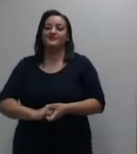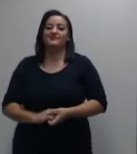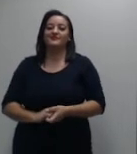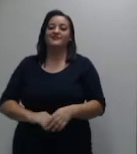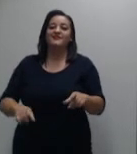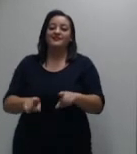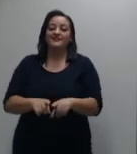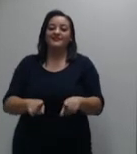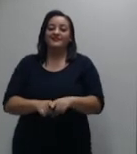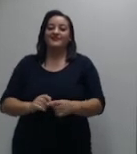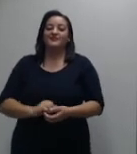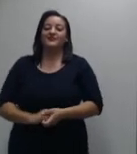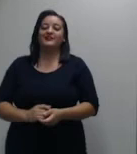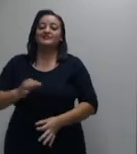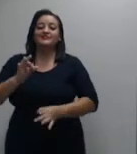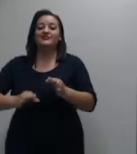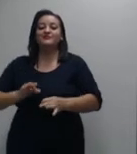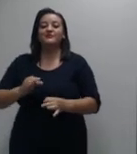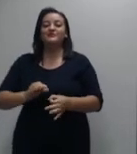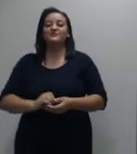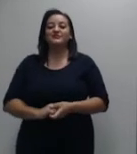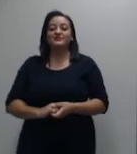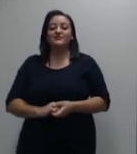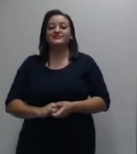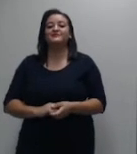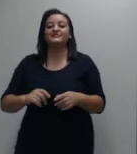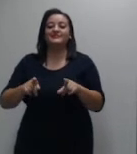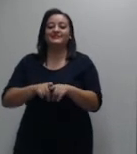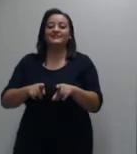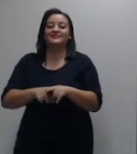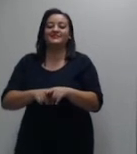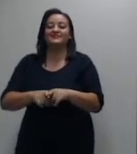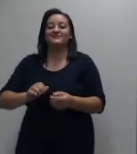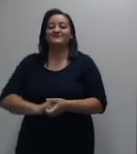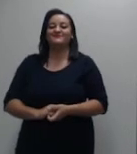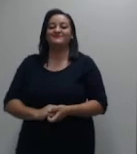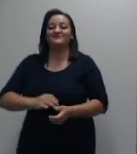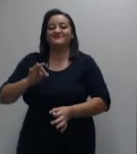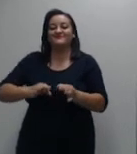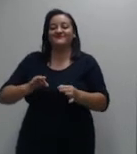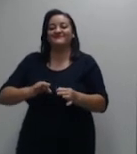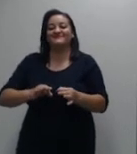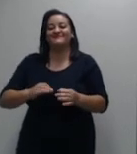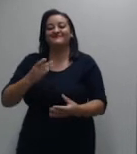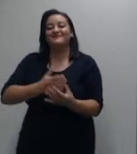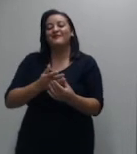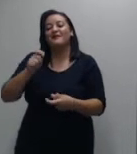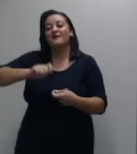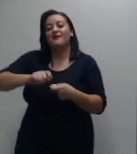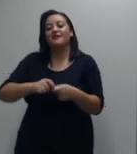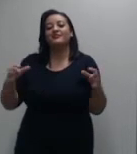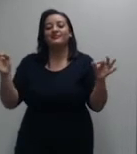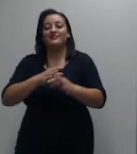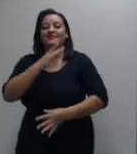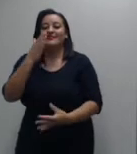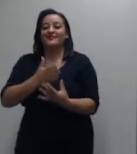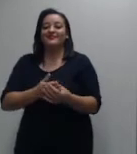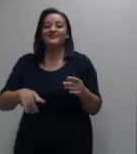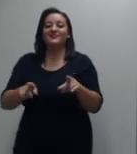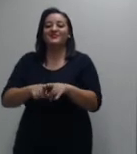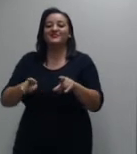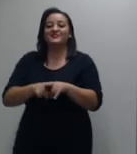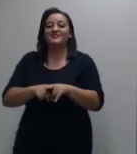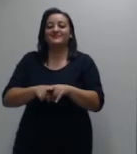uma das Bluetooth meti nisso é um beijo por essa razão não fazendo coisa julgada a fundamentação do julgado